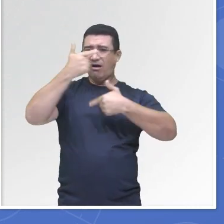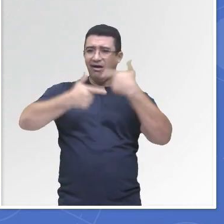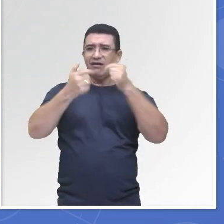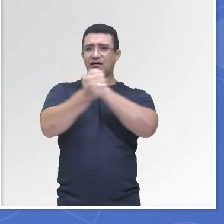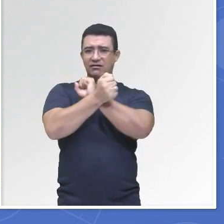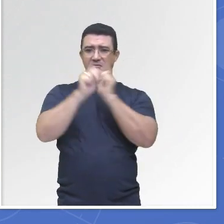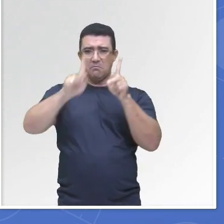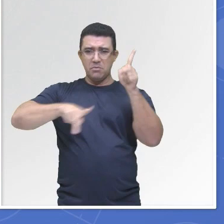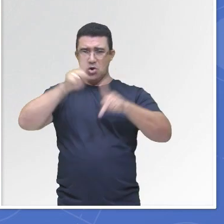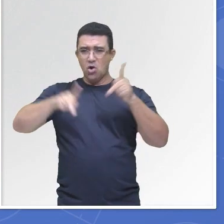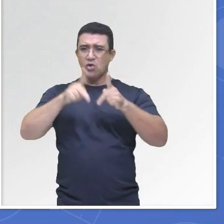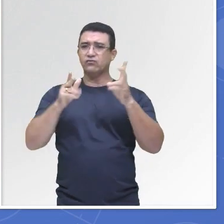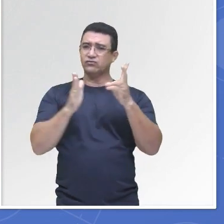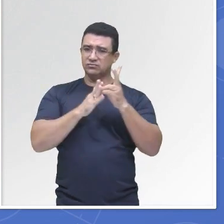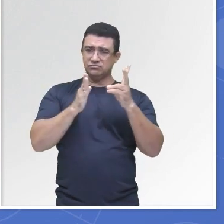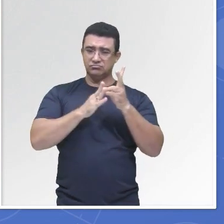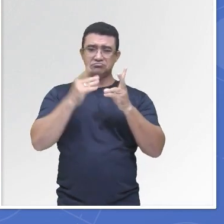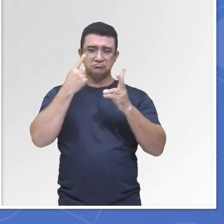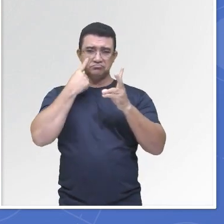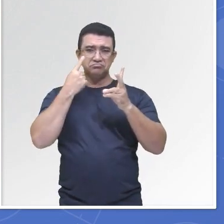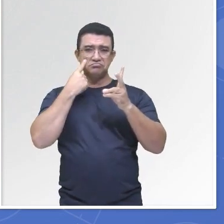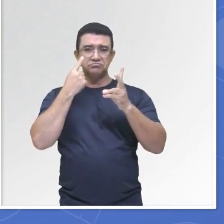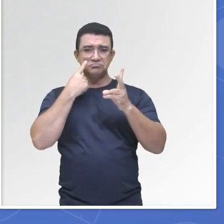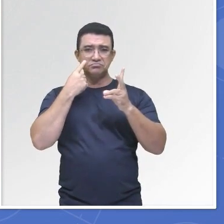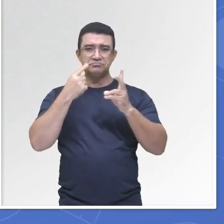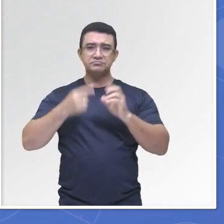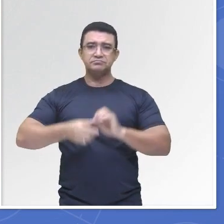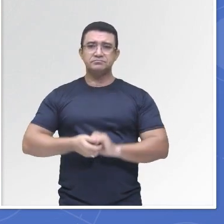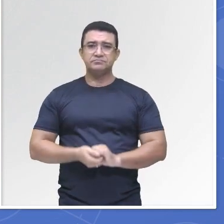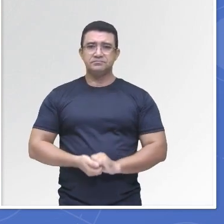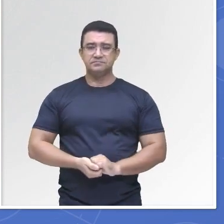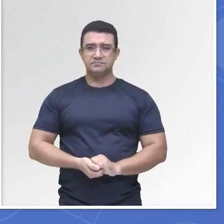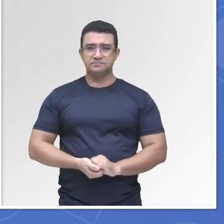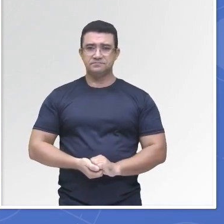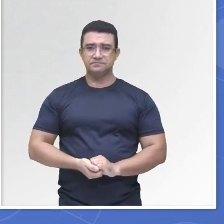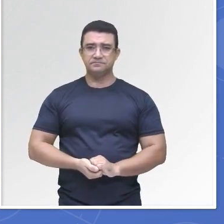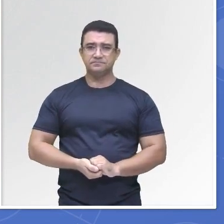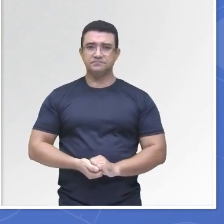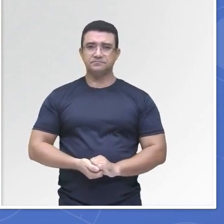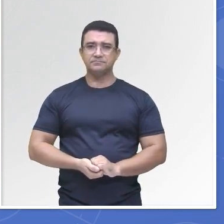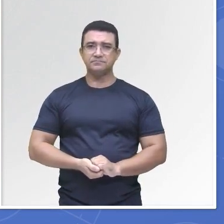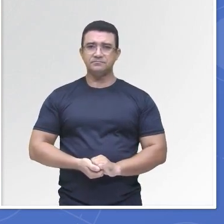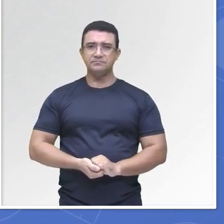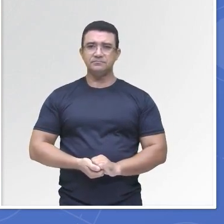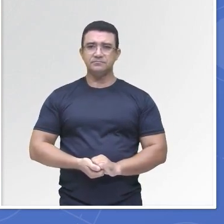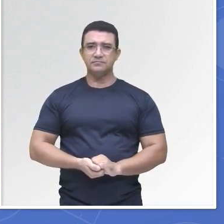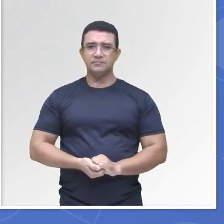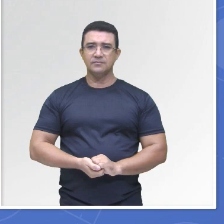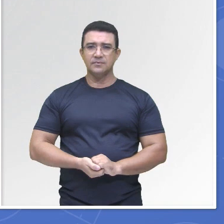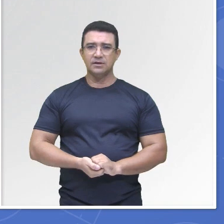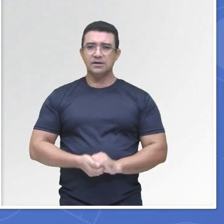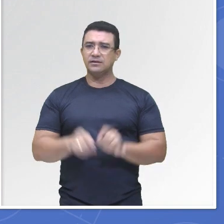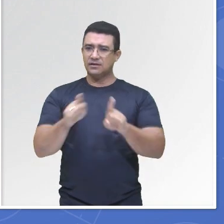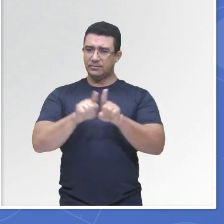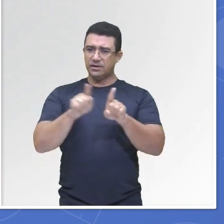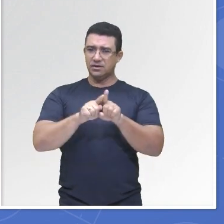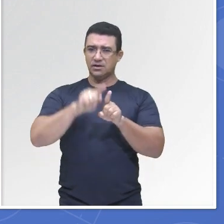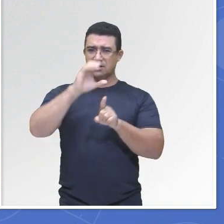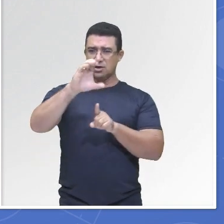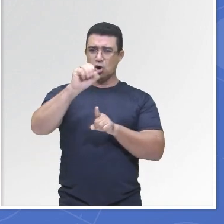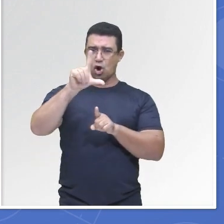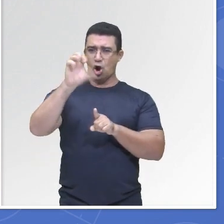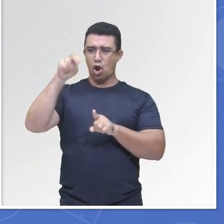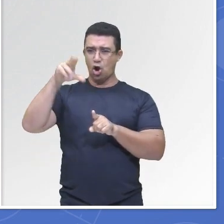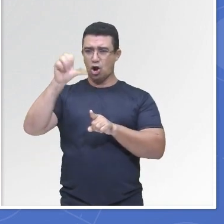que a gente vai ver aí dentro dessa exploração, certo? E aí a gente vai ver que os colonos,